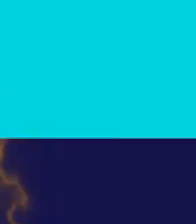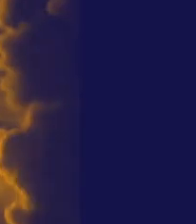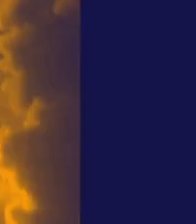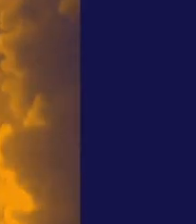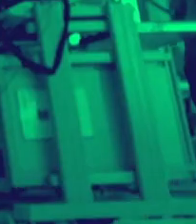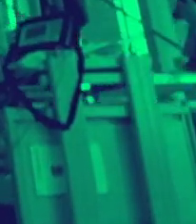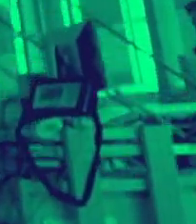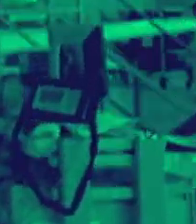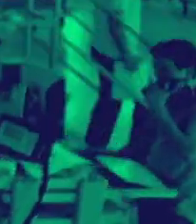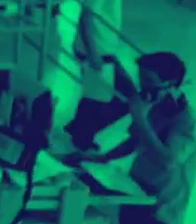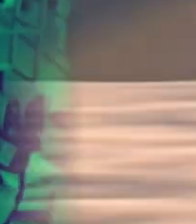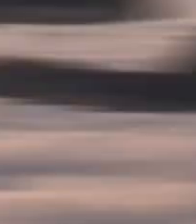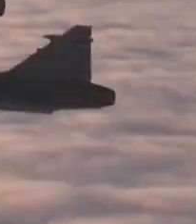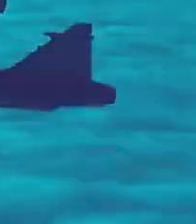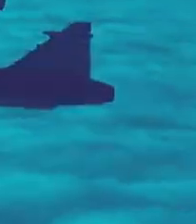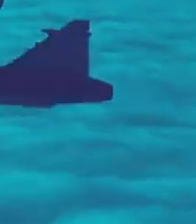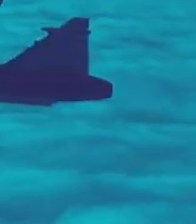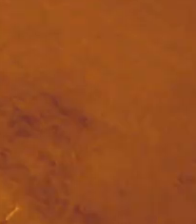Música